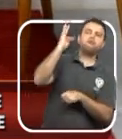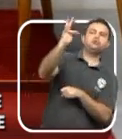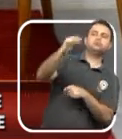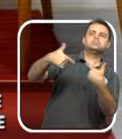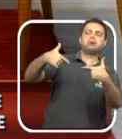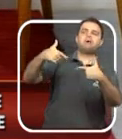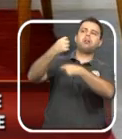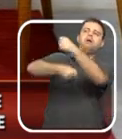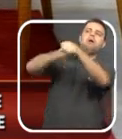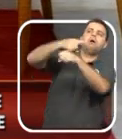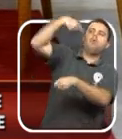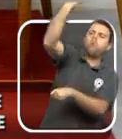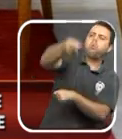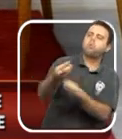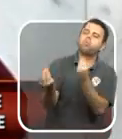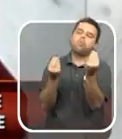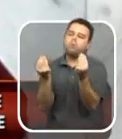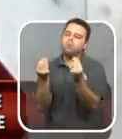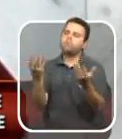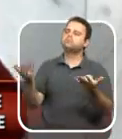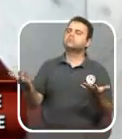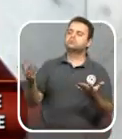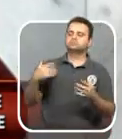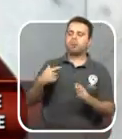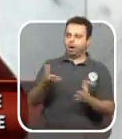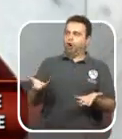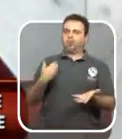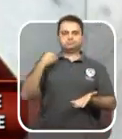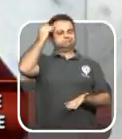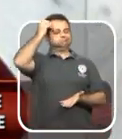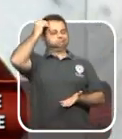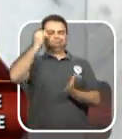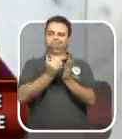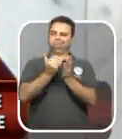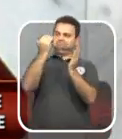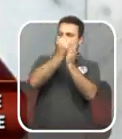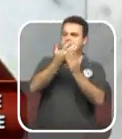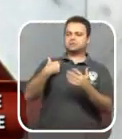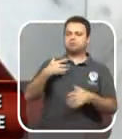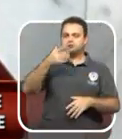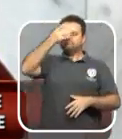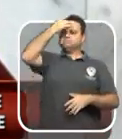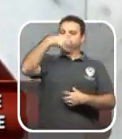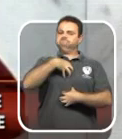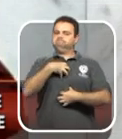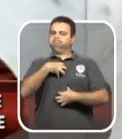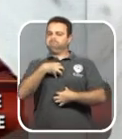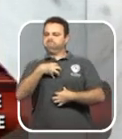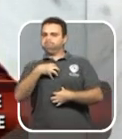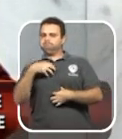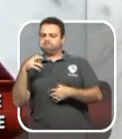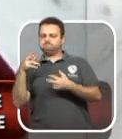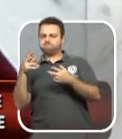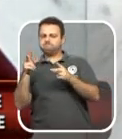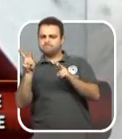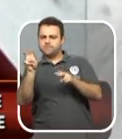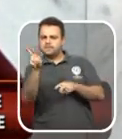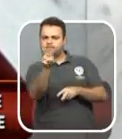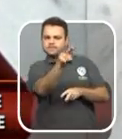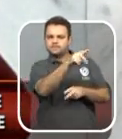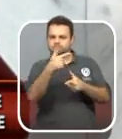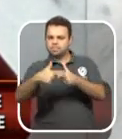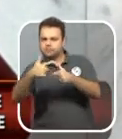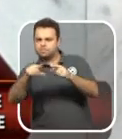né? E, presidente, eu gostaria que o senhor, a finalizar, então, falasse aí quais são suas perspectivas, né? Então, dar continuidade a